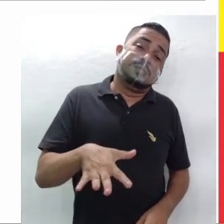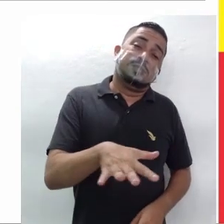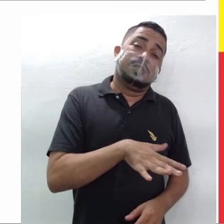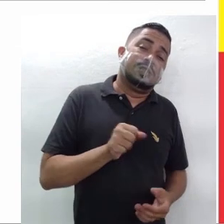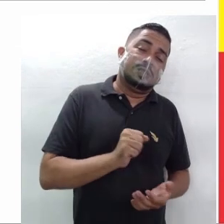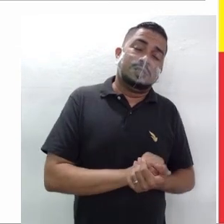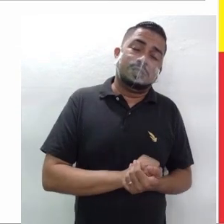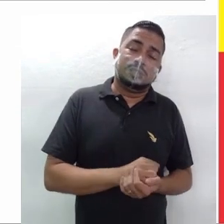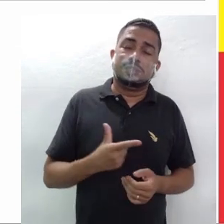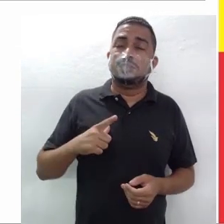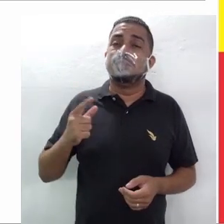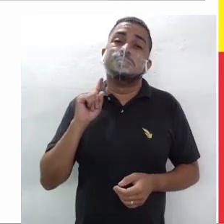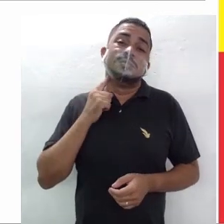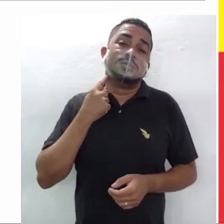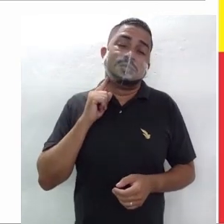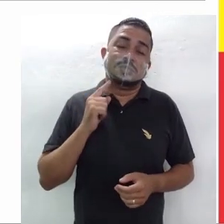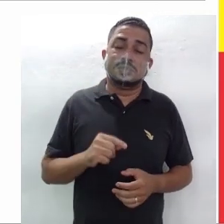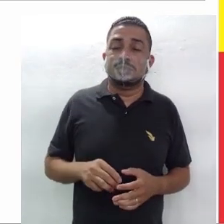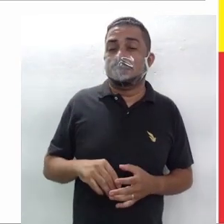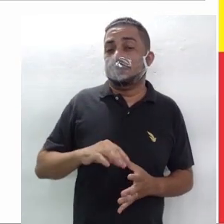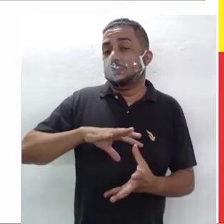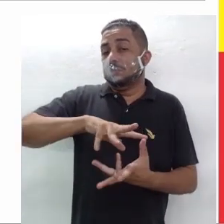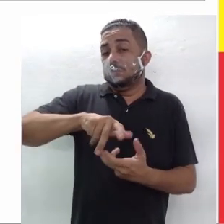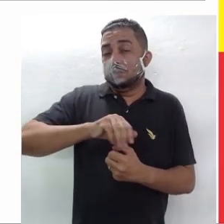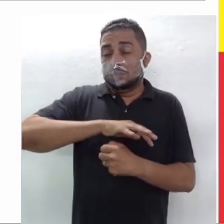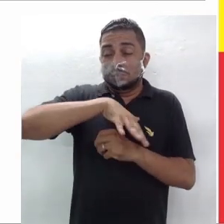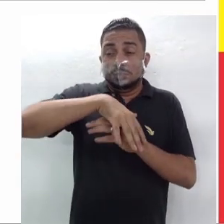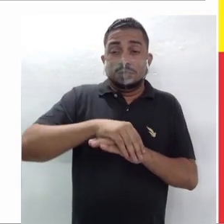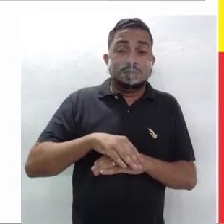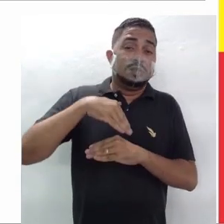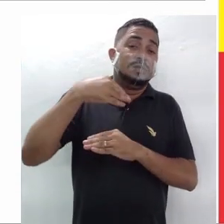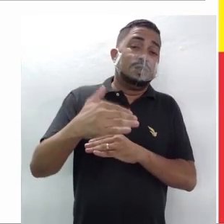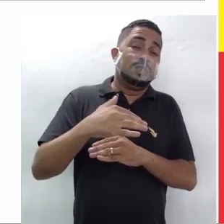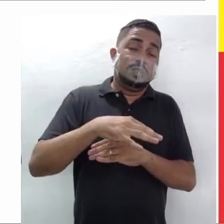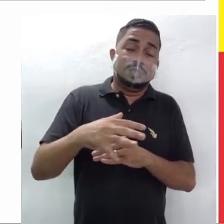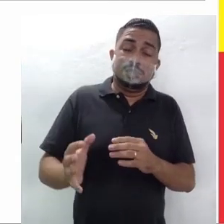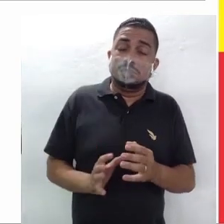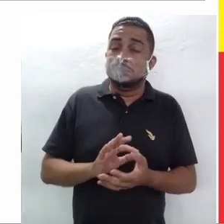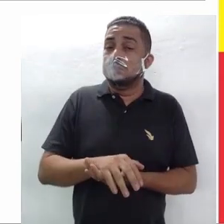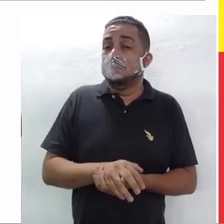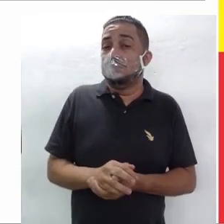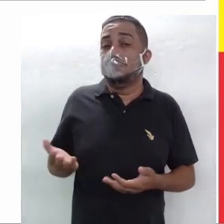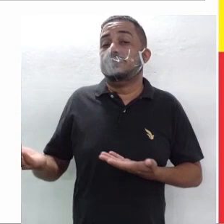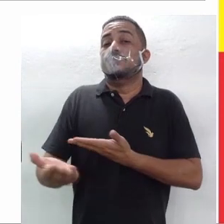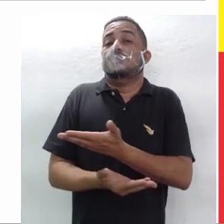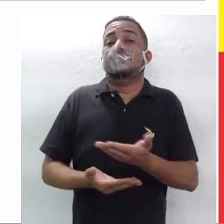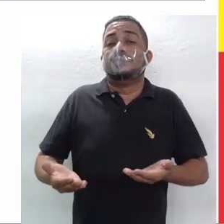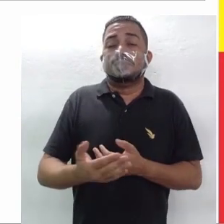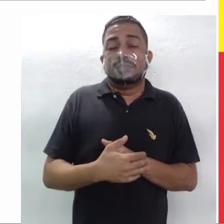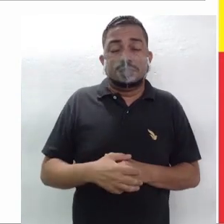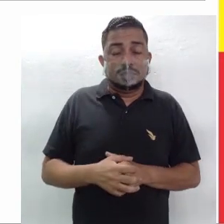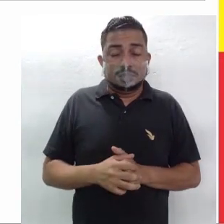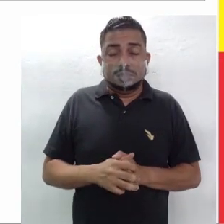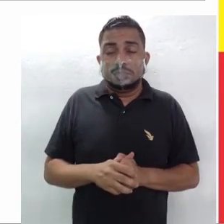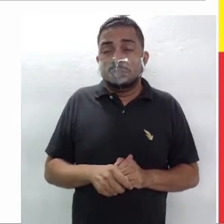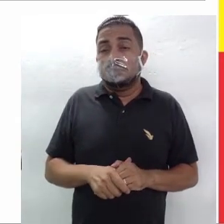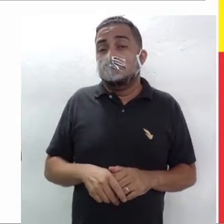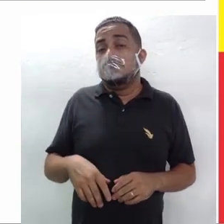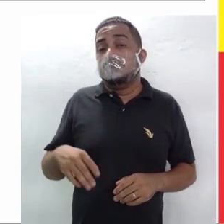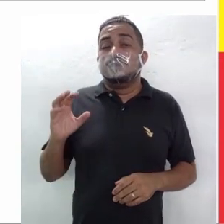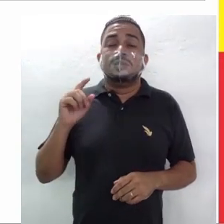determinado ambiente. Existe a poluição atmosférica. Na poluição atmosférica, envolve o